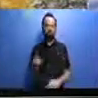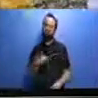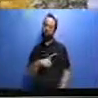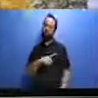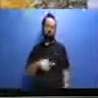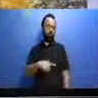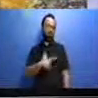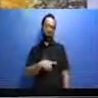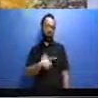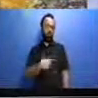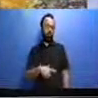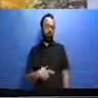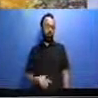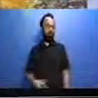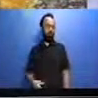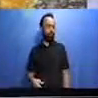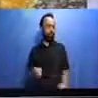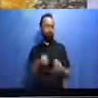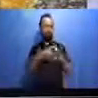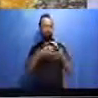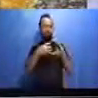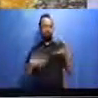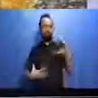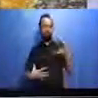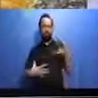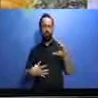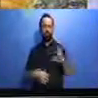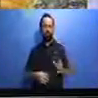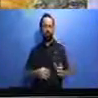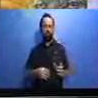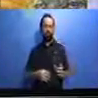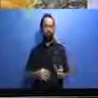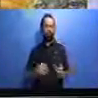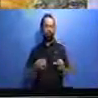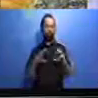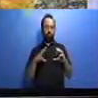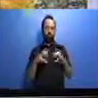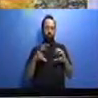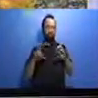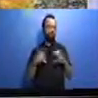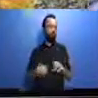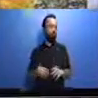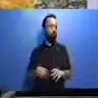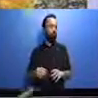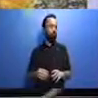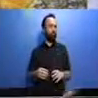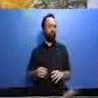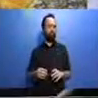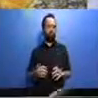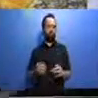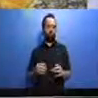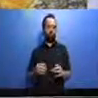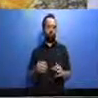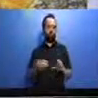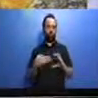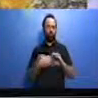dela. Algumas características, então, dos poríferos. São seres eucariontes, são células